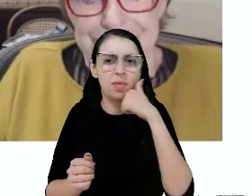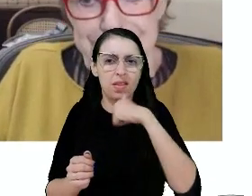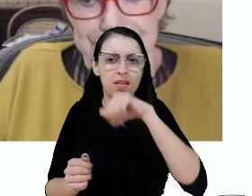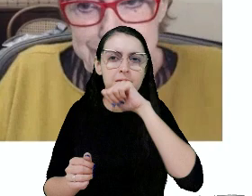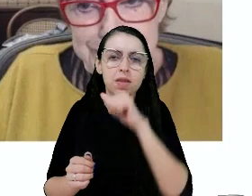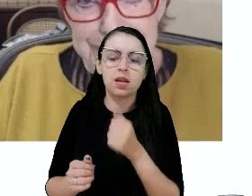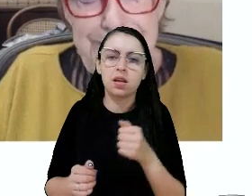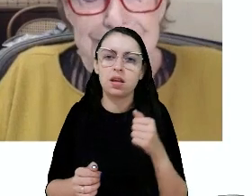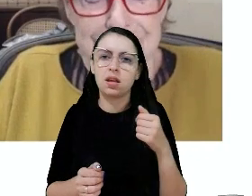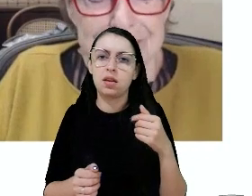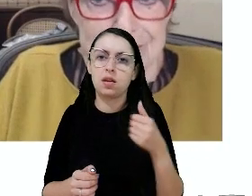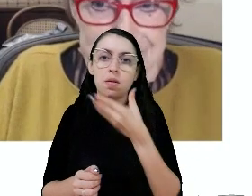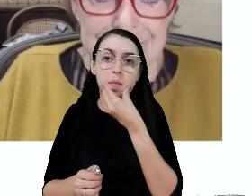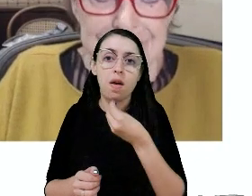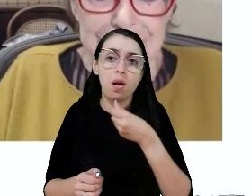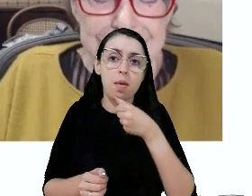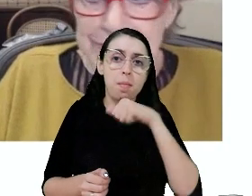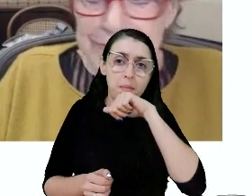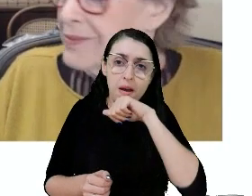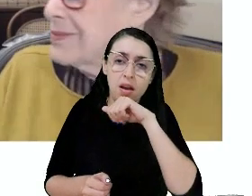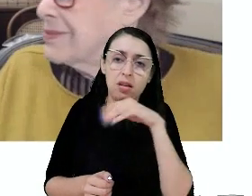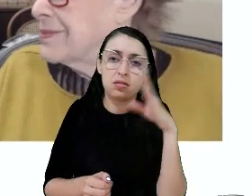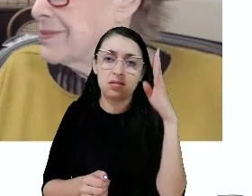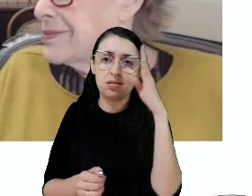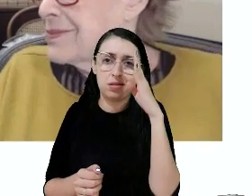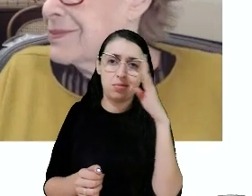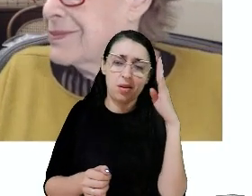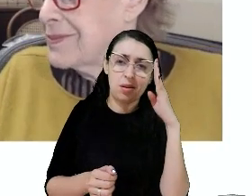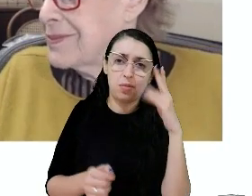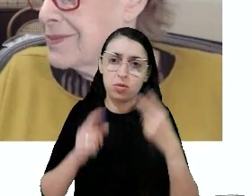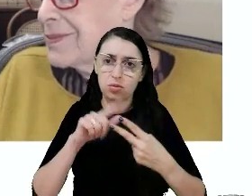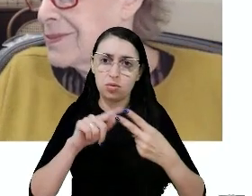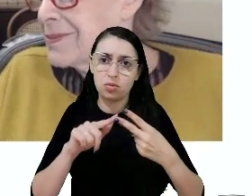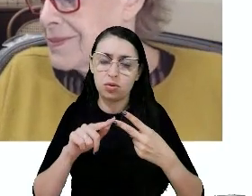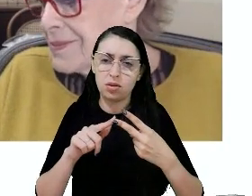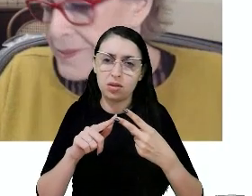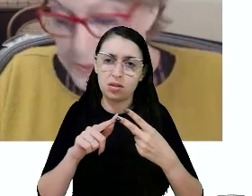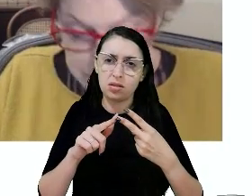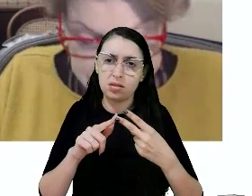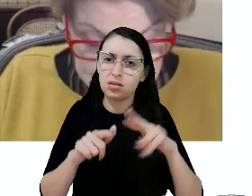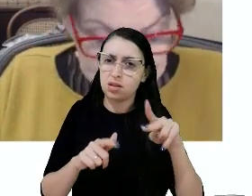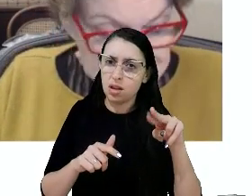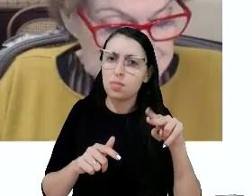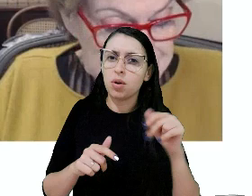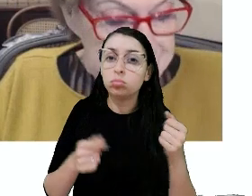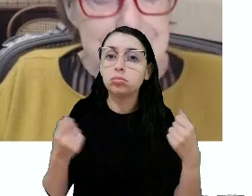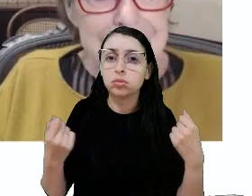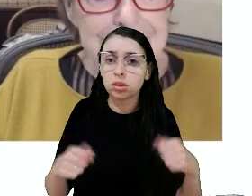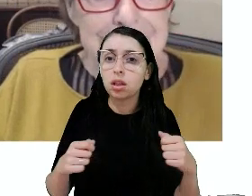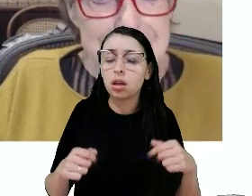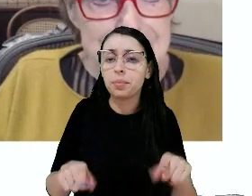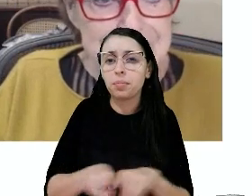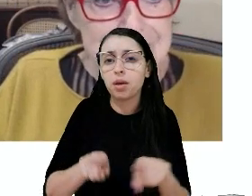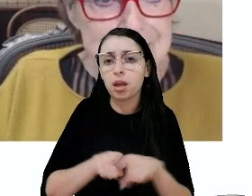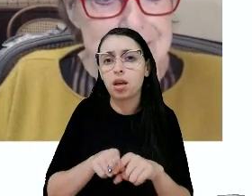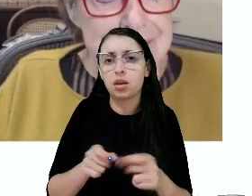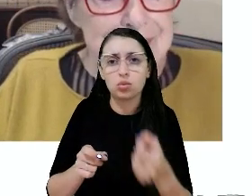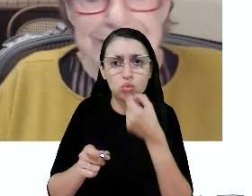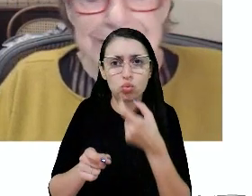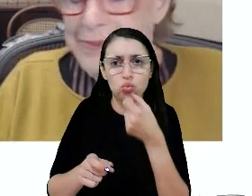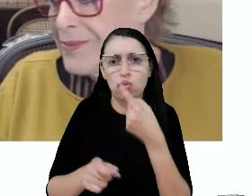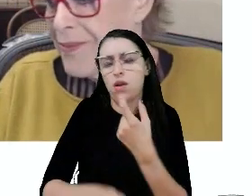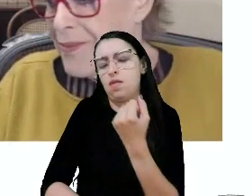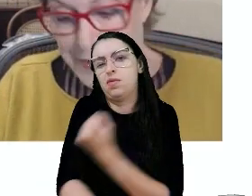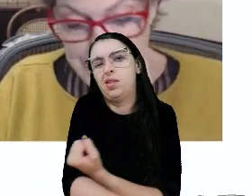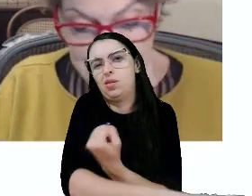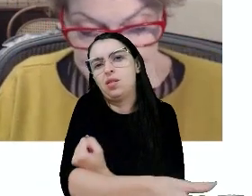que ele chegava bêbado, né? E eu tinha 2 irmãos mais velhos do que eu, que na época já consumiam droga também. Então, era minha